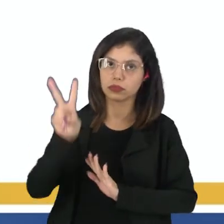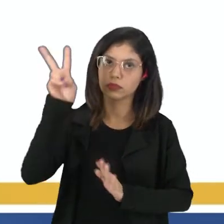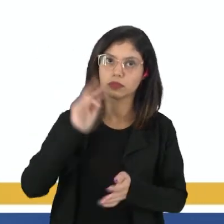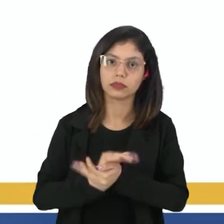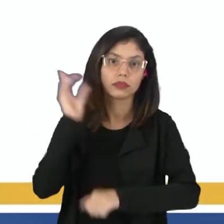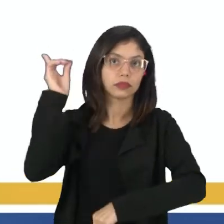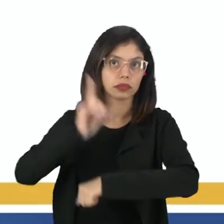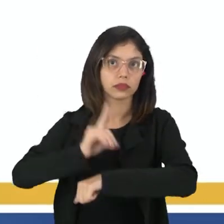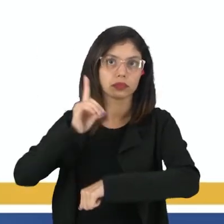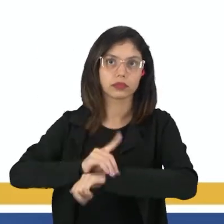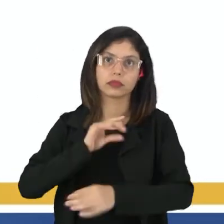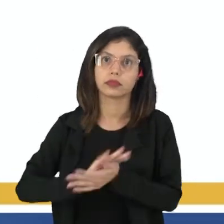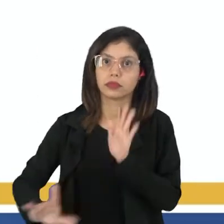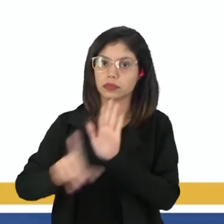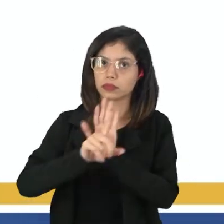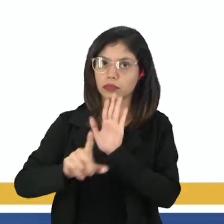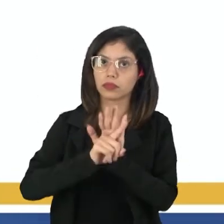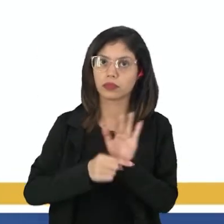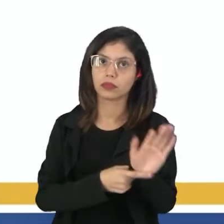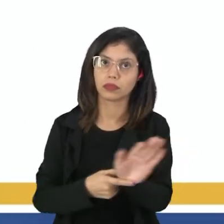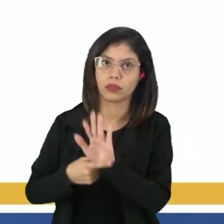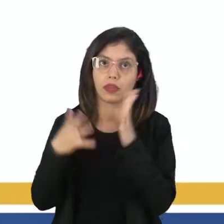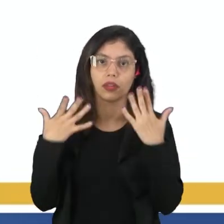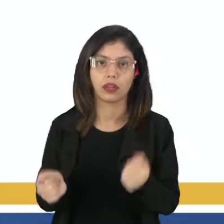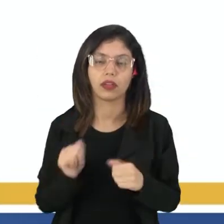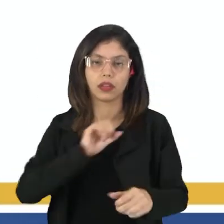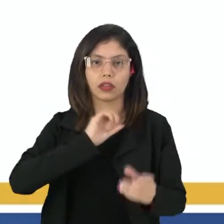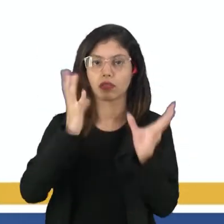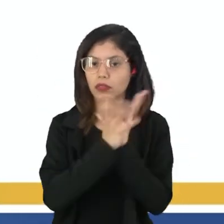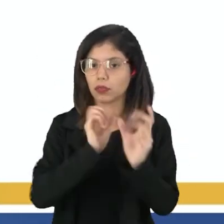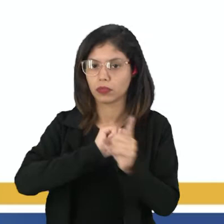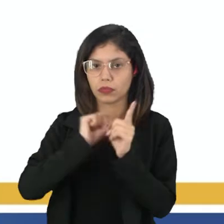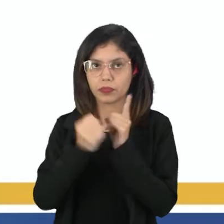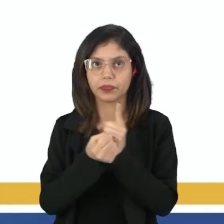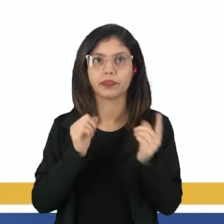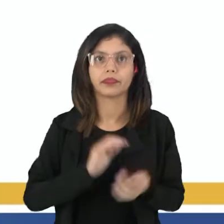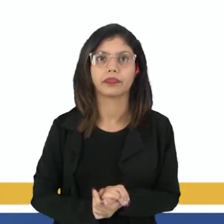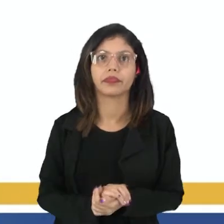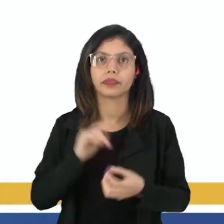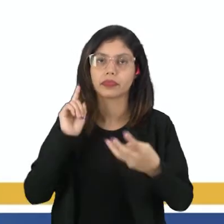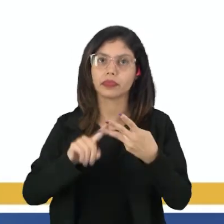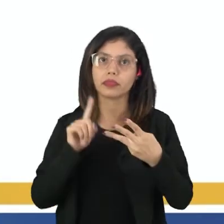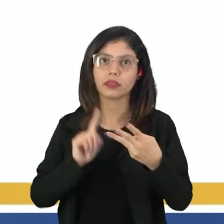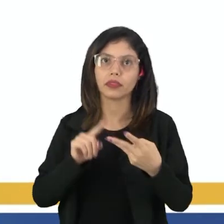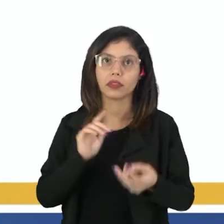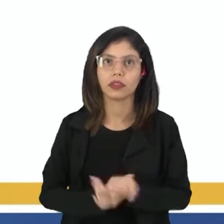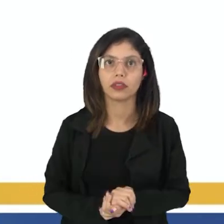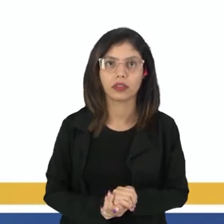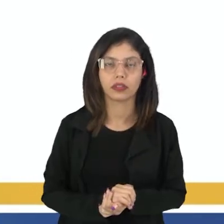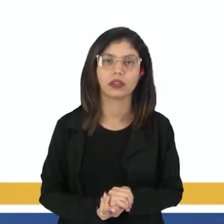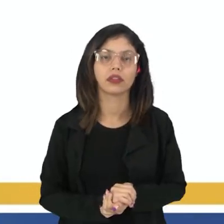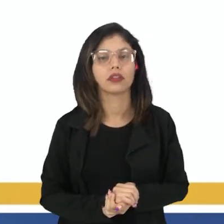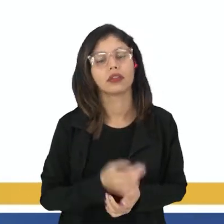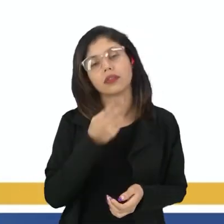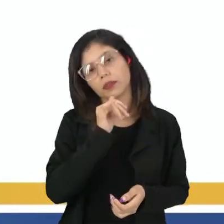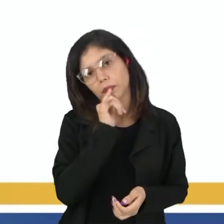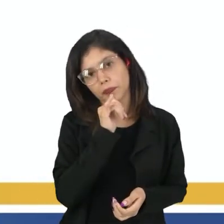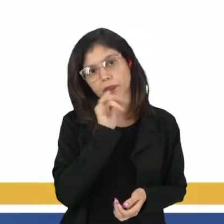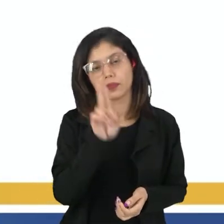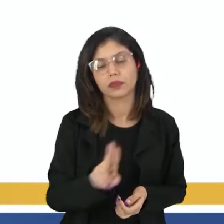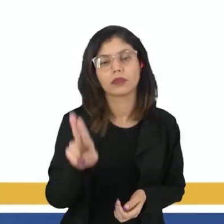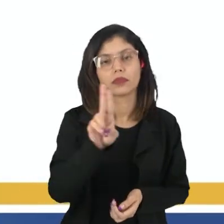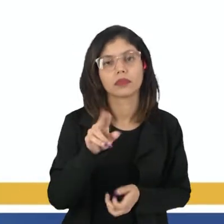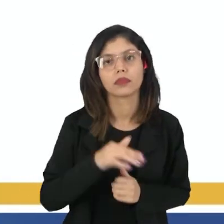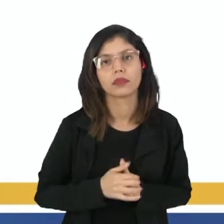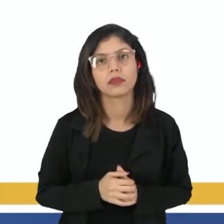de direitos garantidos por lei ou fortemente aceitos por um grupo social. Esses argumentos de princípio, por exemplo, a gente pode